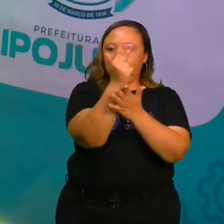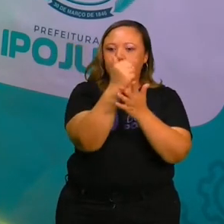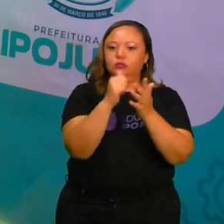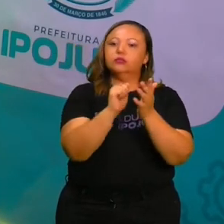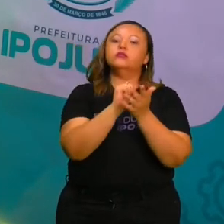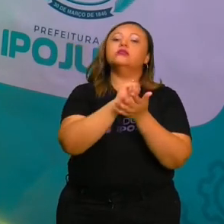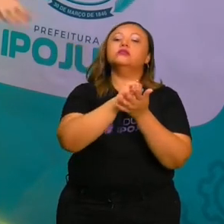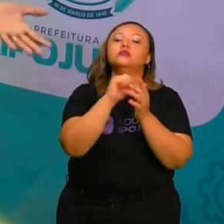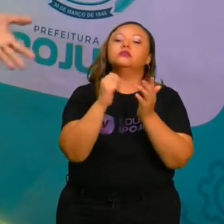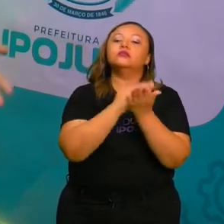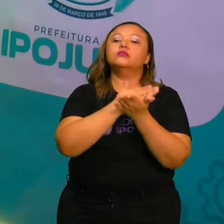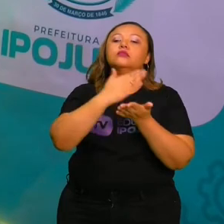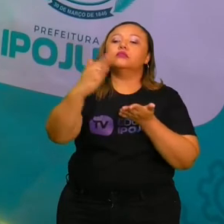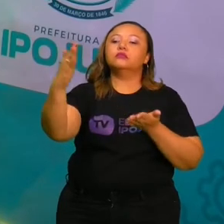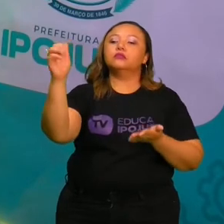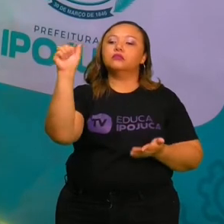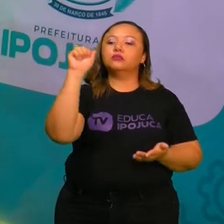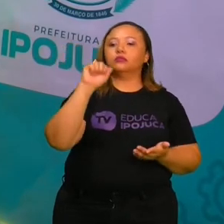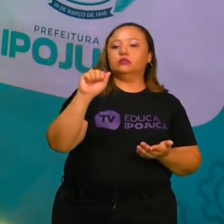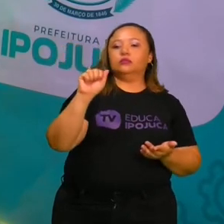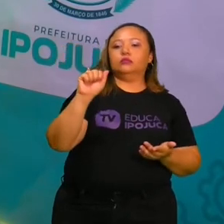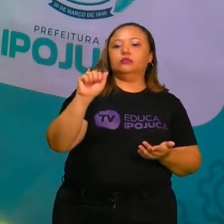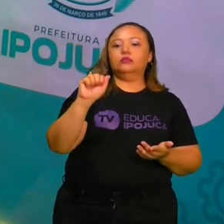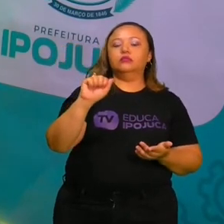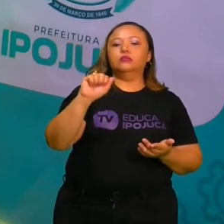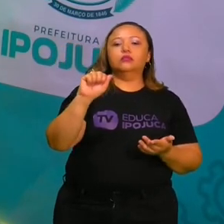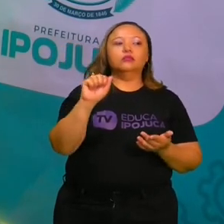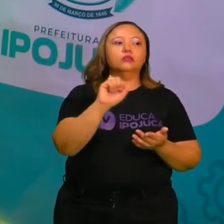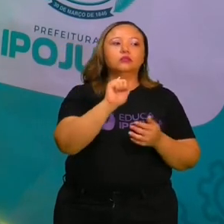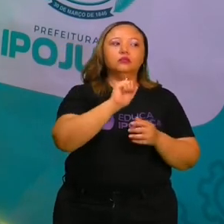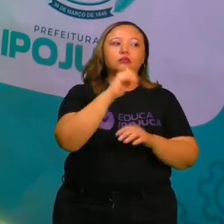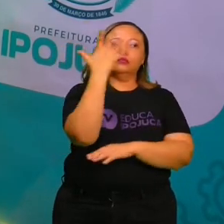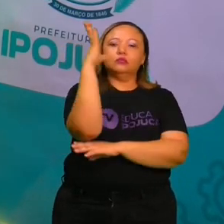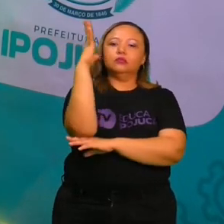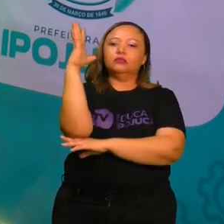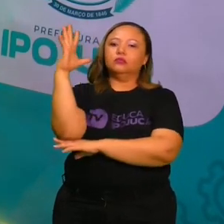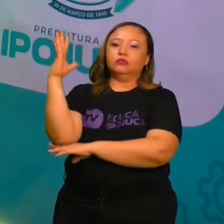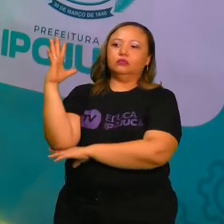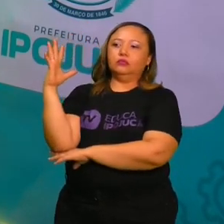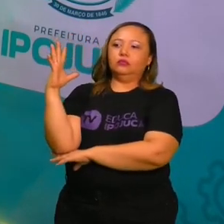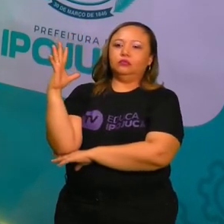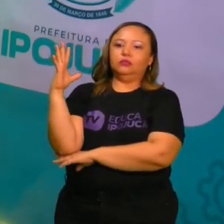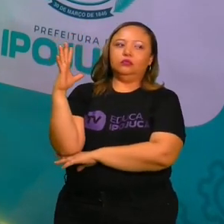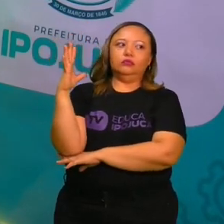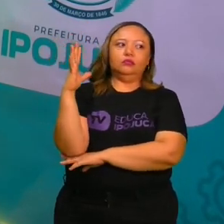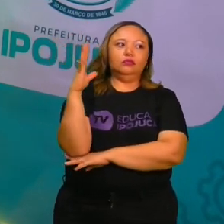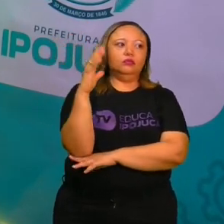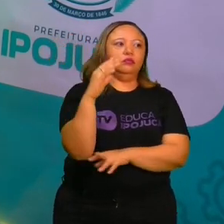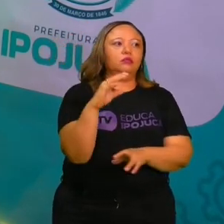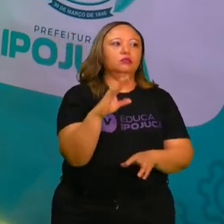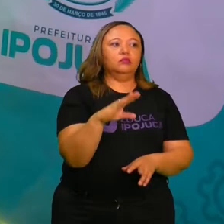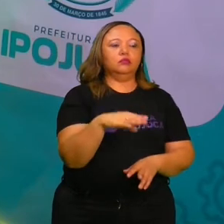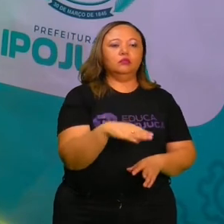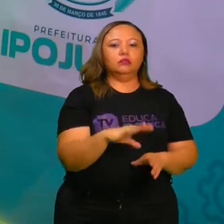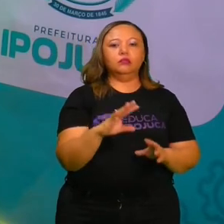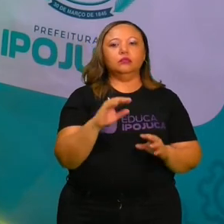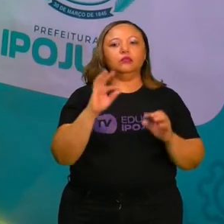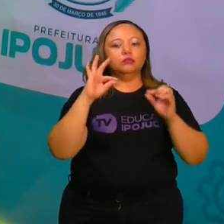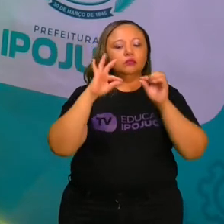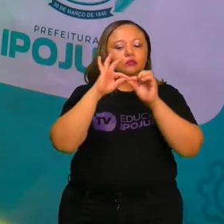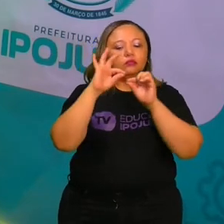A. Então, aí a gente vem árvore, olha aí. Aí então,